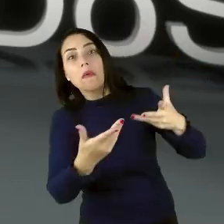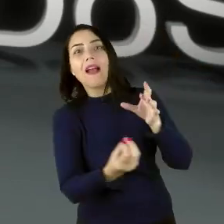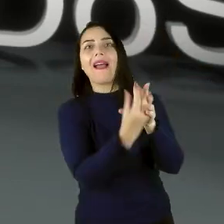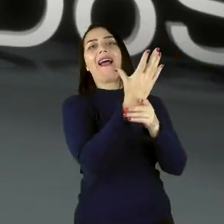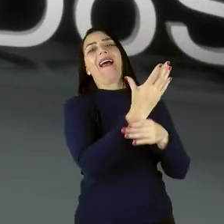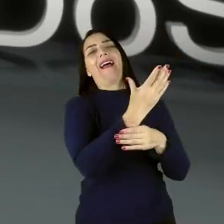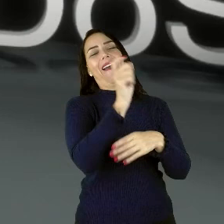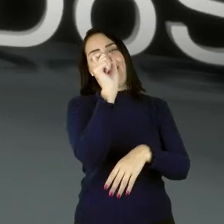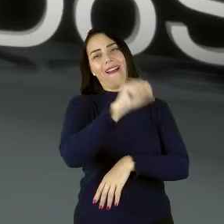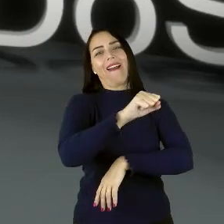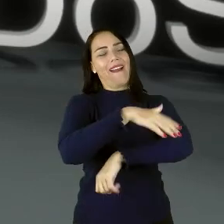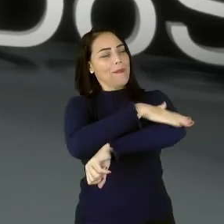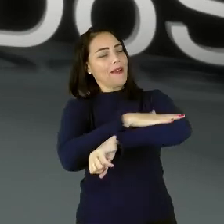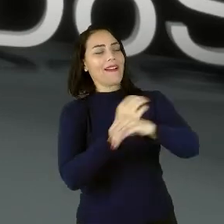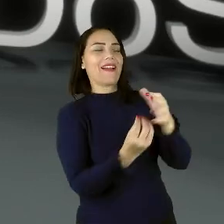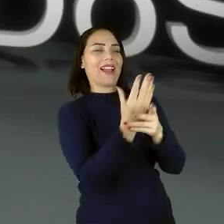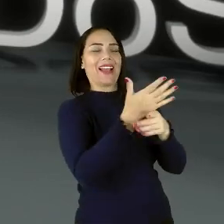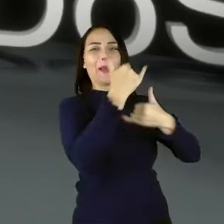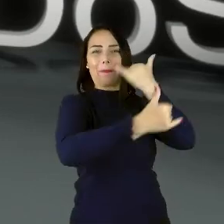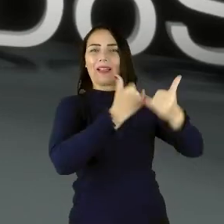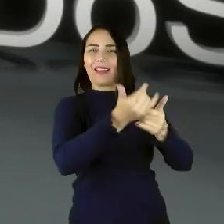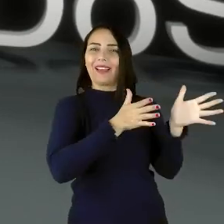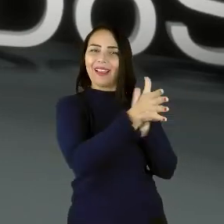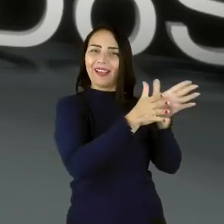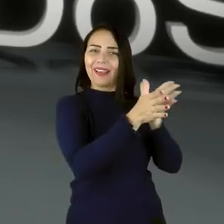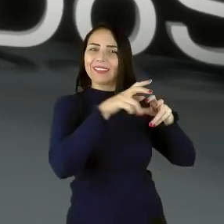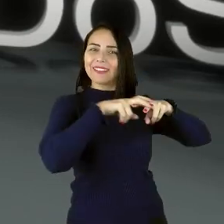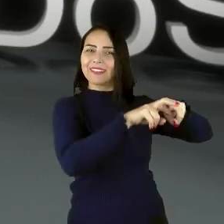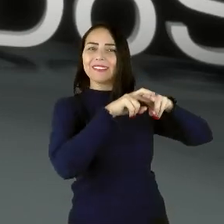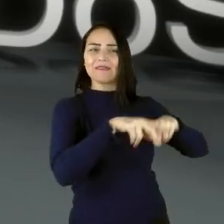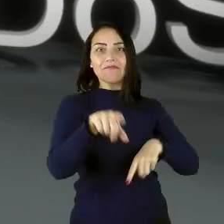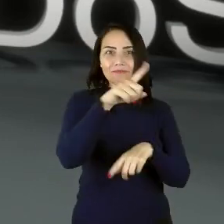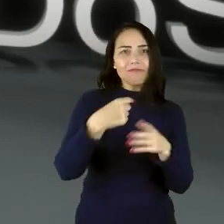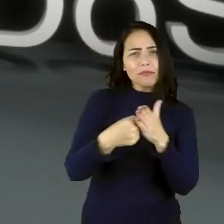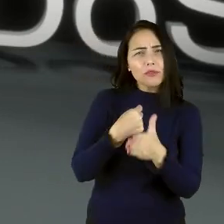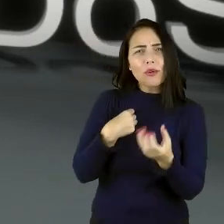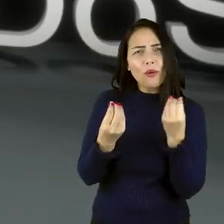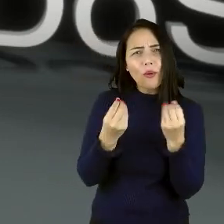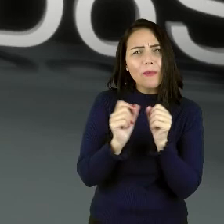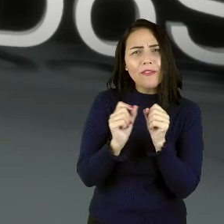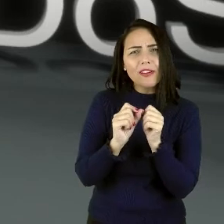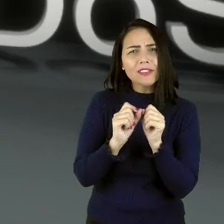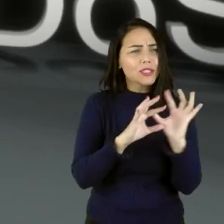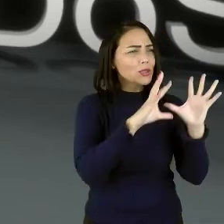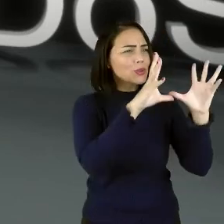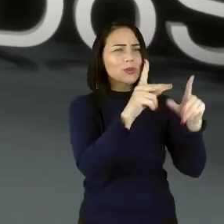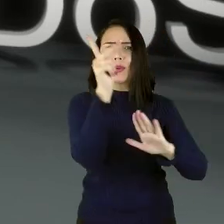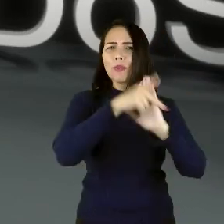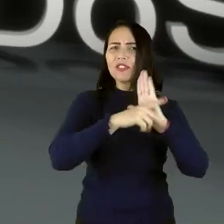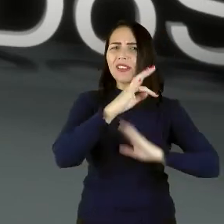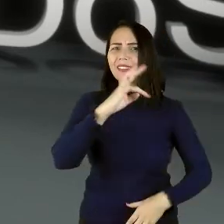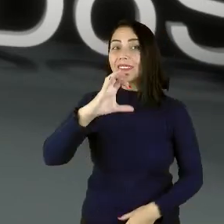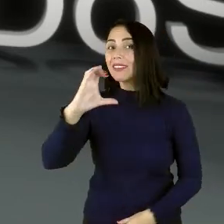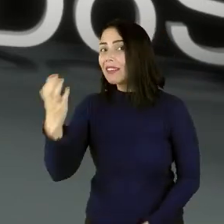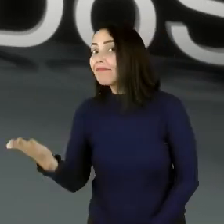criar espaços para instalar os brinquedos acessíveis. Vocês devem estar se perguntando, como fazer isso tudo em um projeto